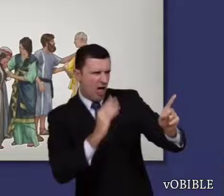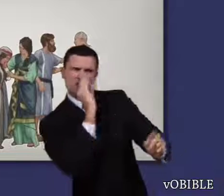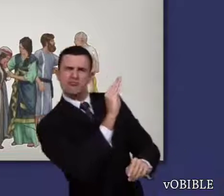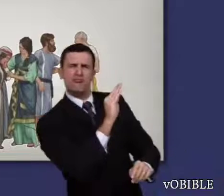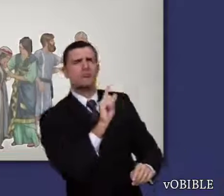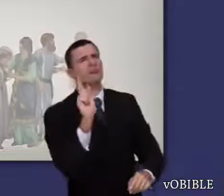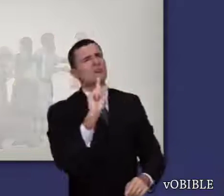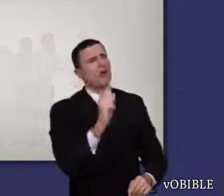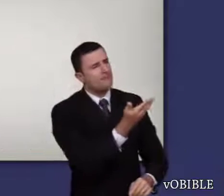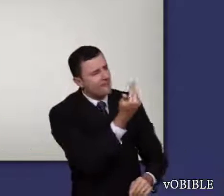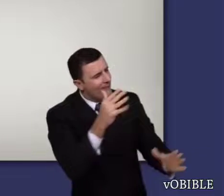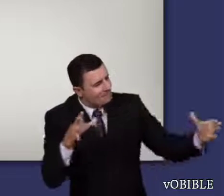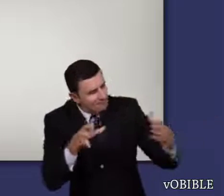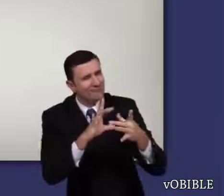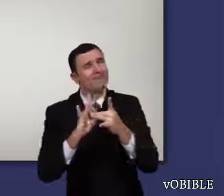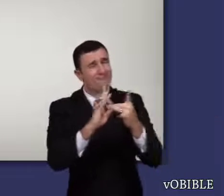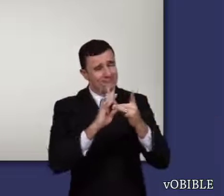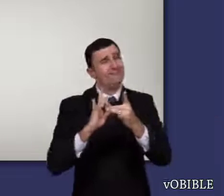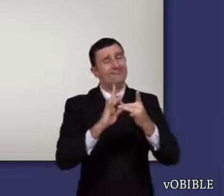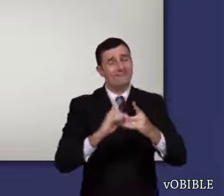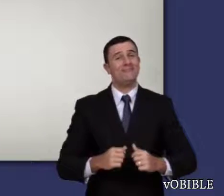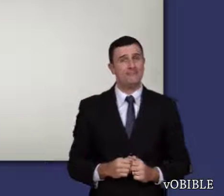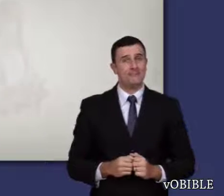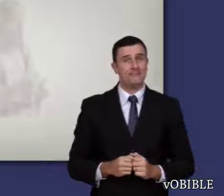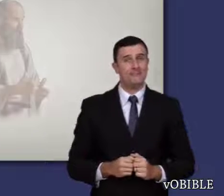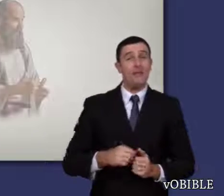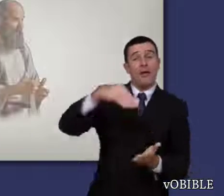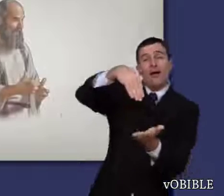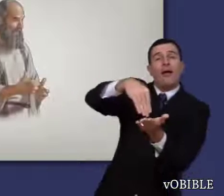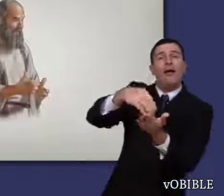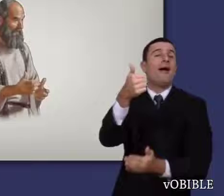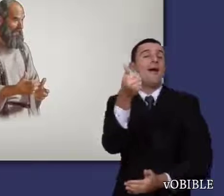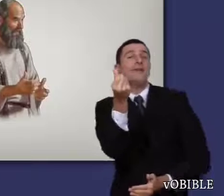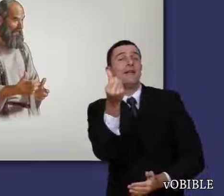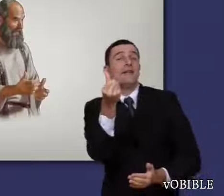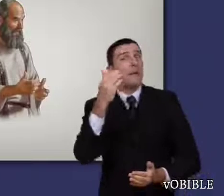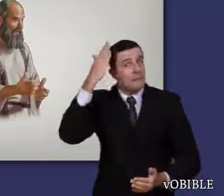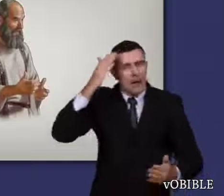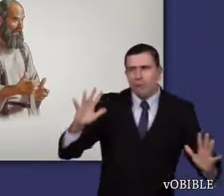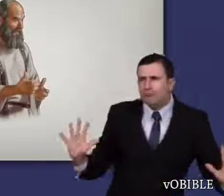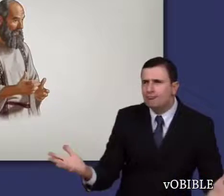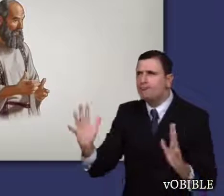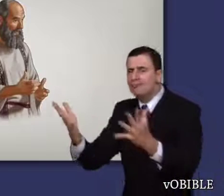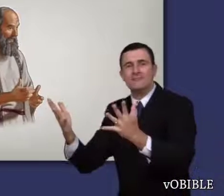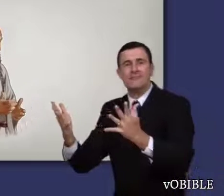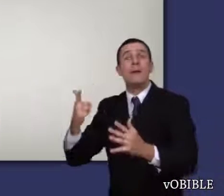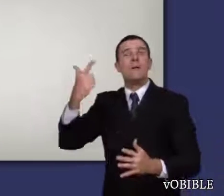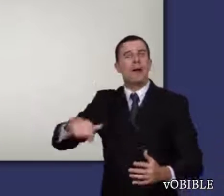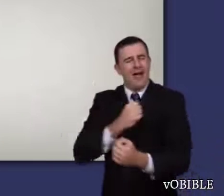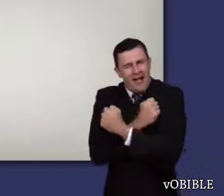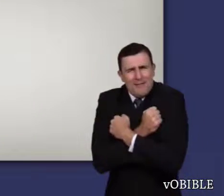os fracos. No capítulo 16, Paulo termina com palavras de encorajamento e